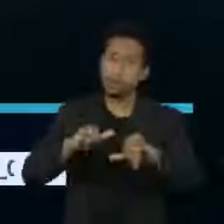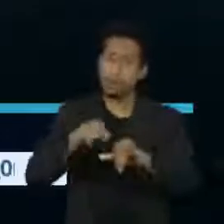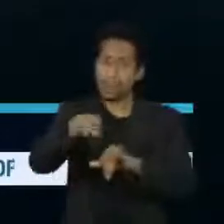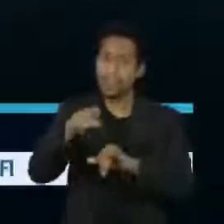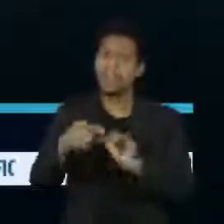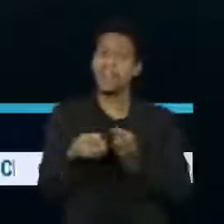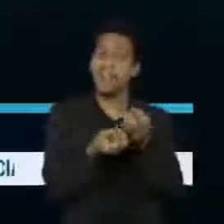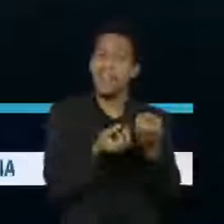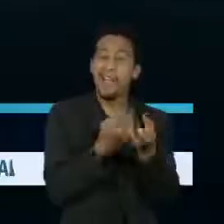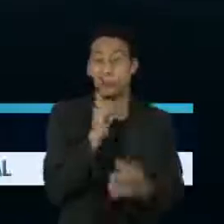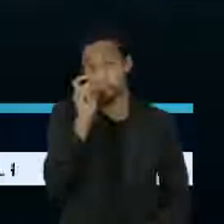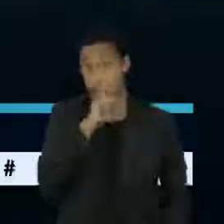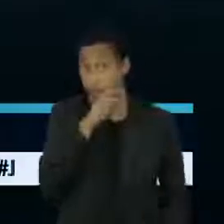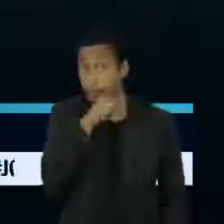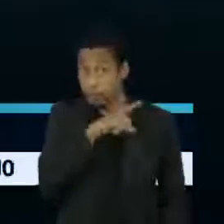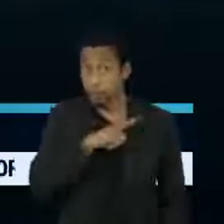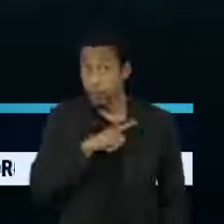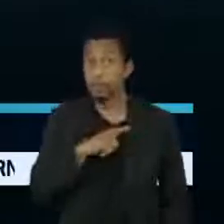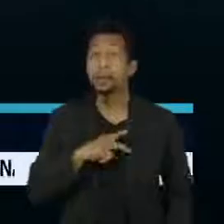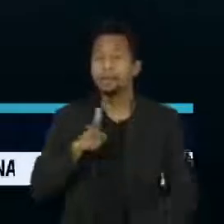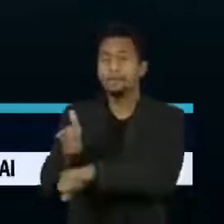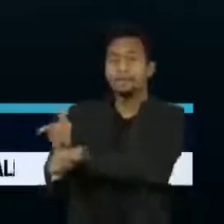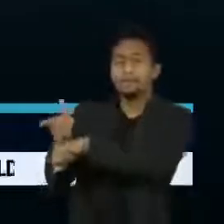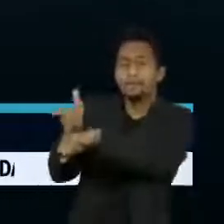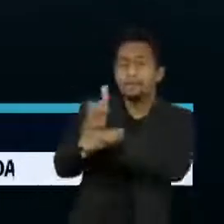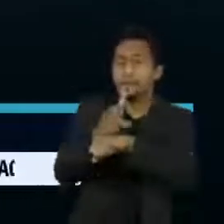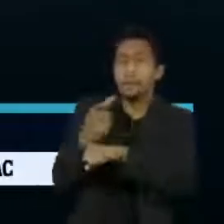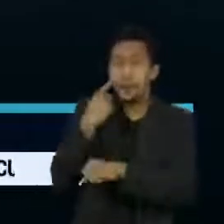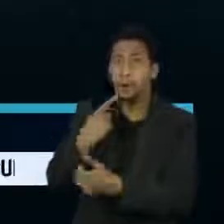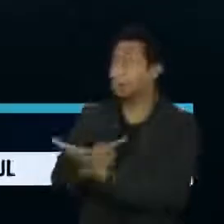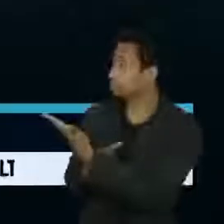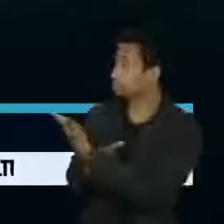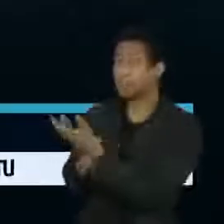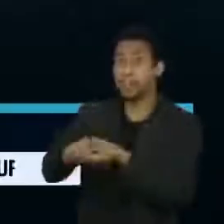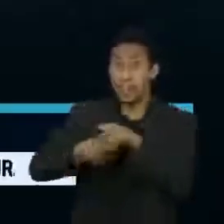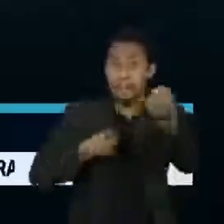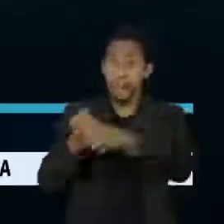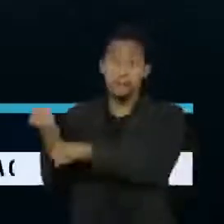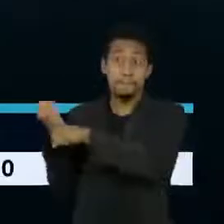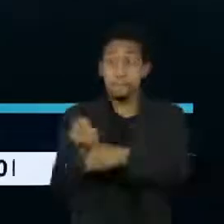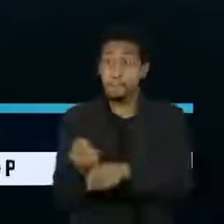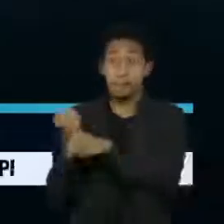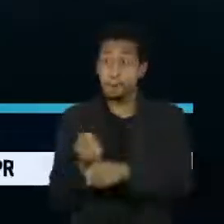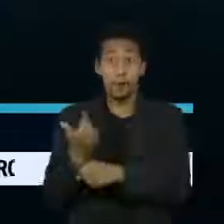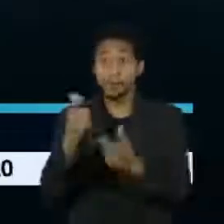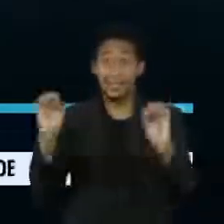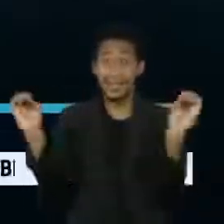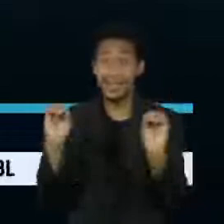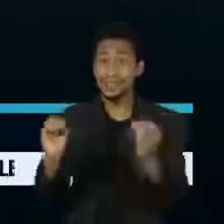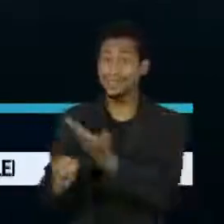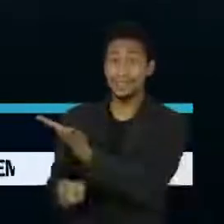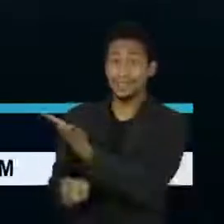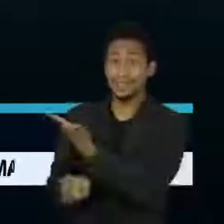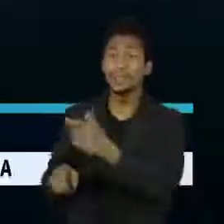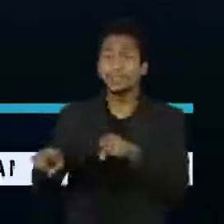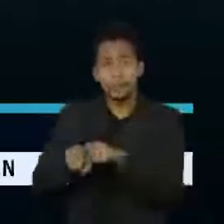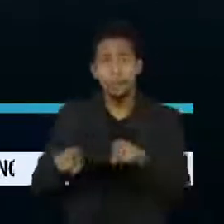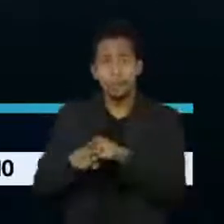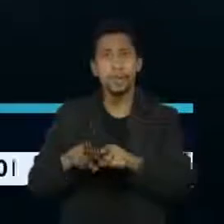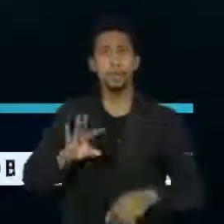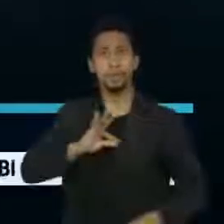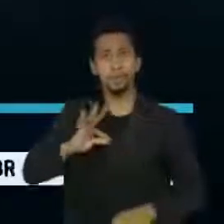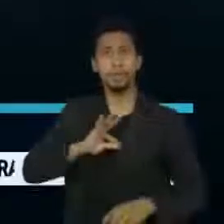vídeos gravados por testemunhas, em nenhum momento os PMs são agredidos com uma barra de ferro. As imagens ainda mostram que os